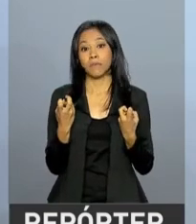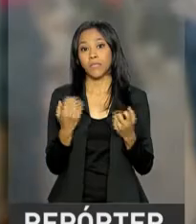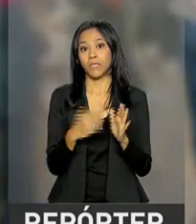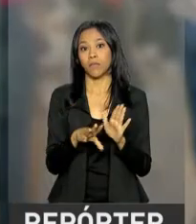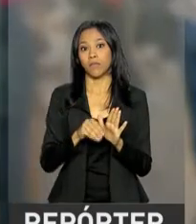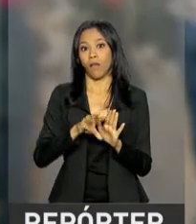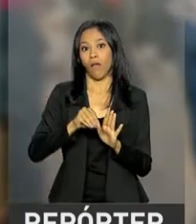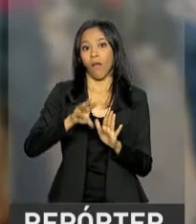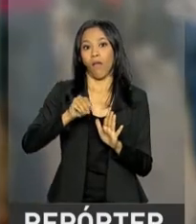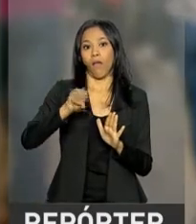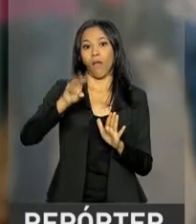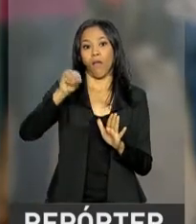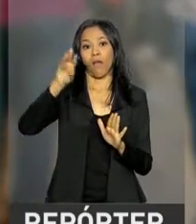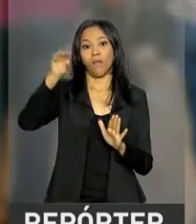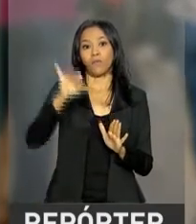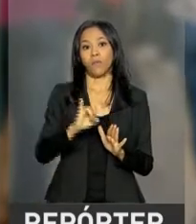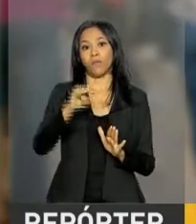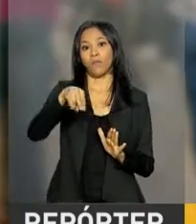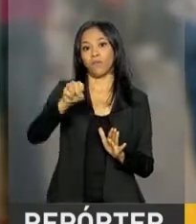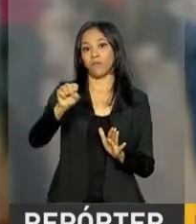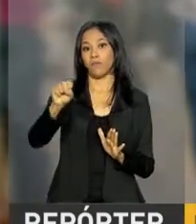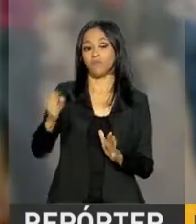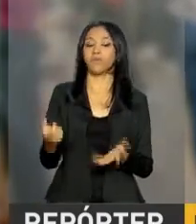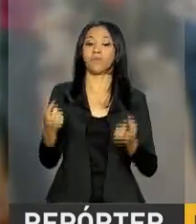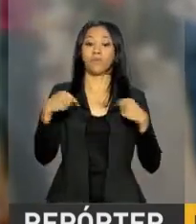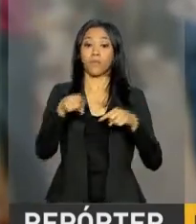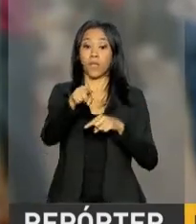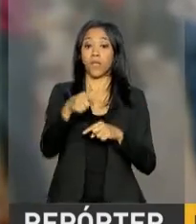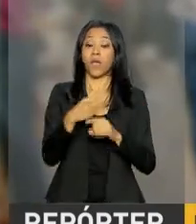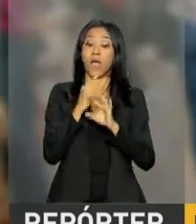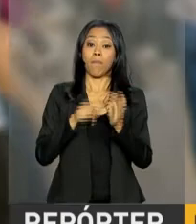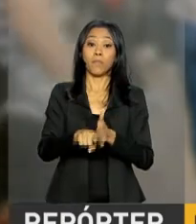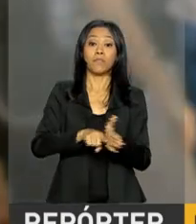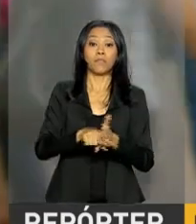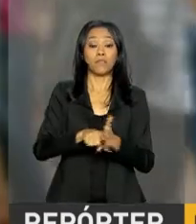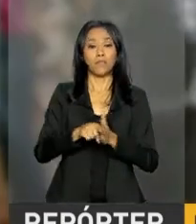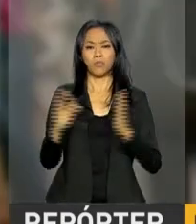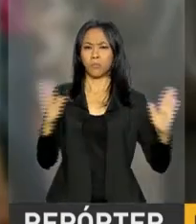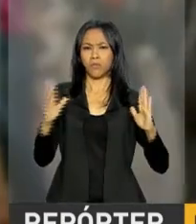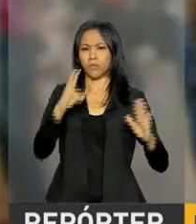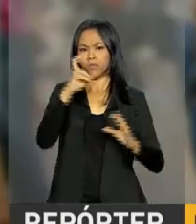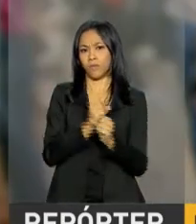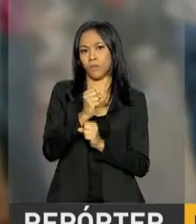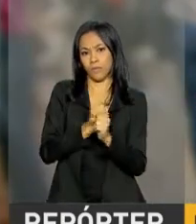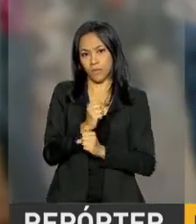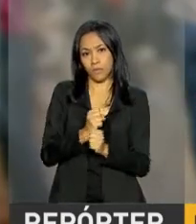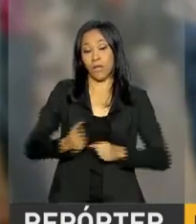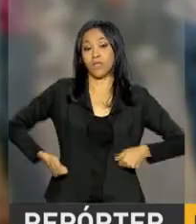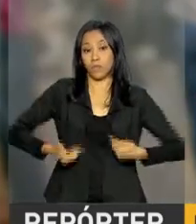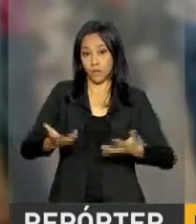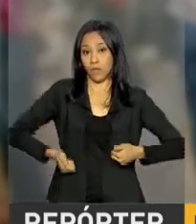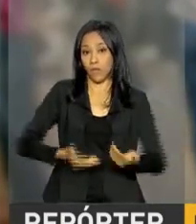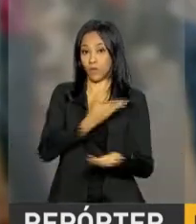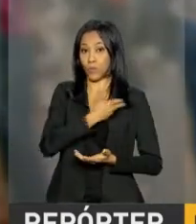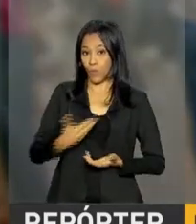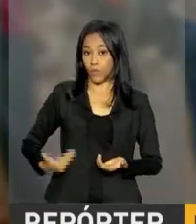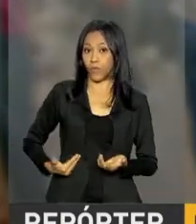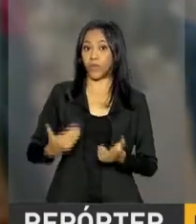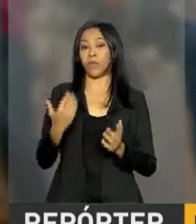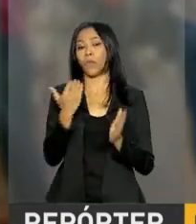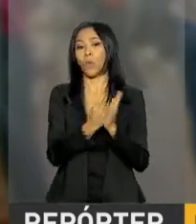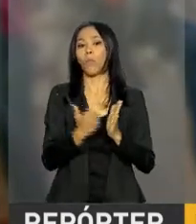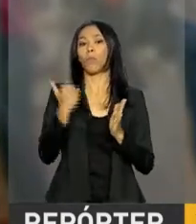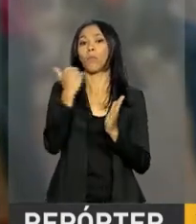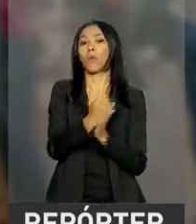subindo os dados também revelam que nos últimos cinco anos as despesas do governo com a seguridade passaram de pouco mais